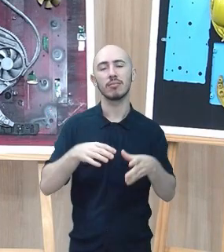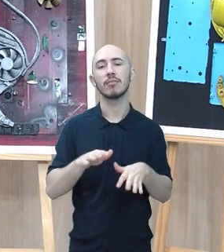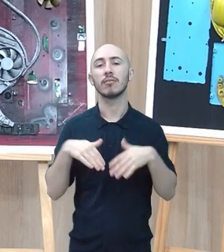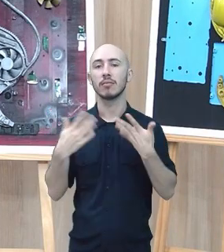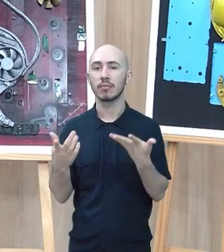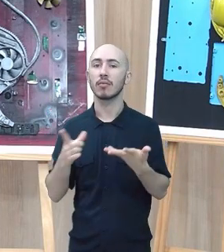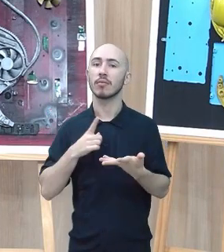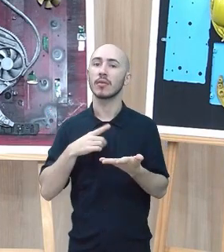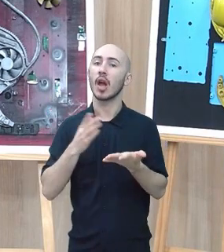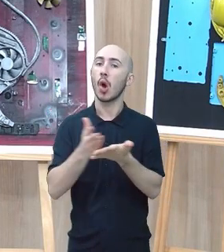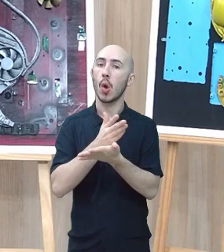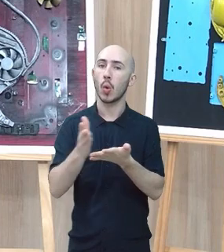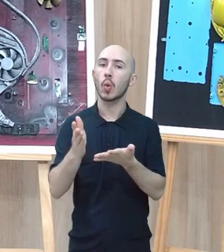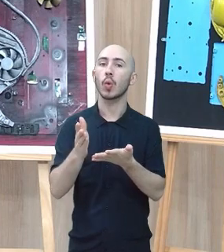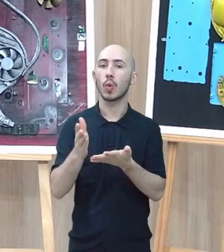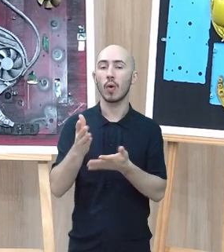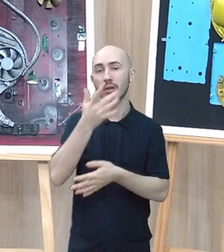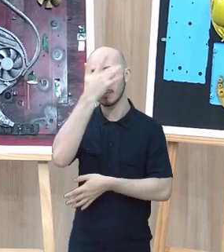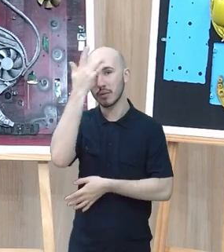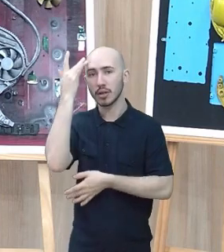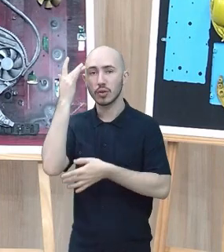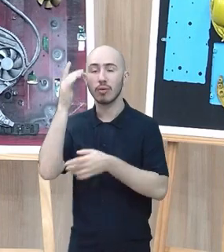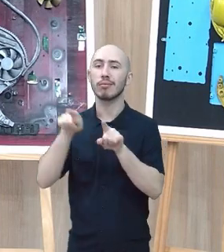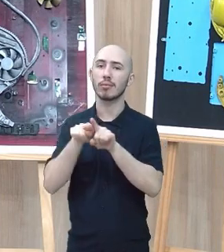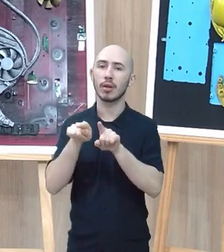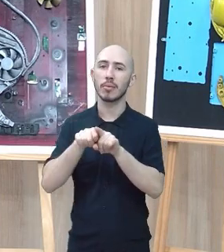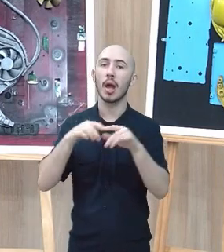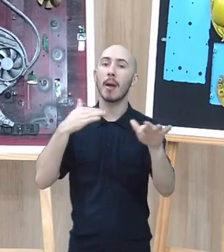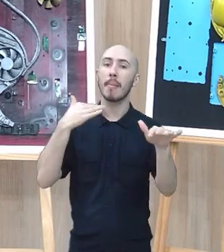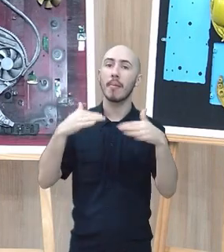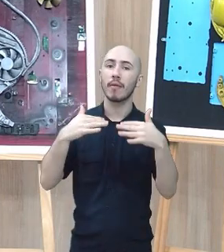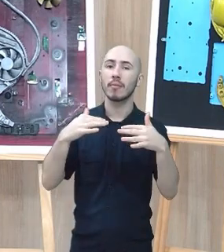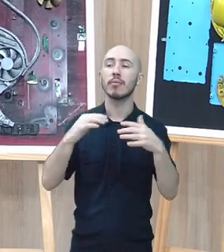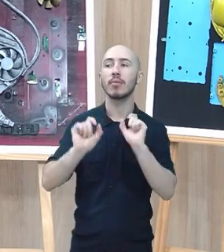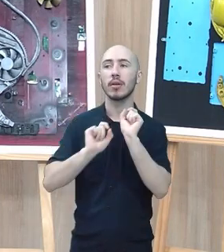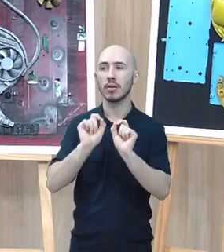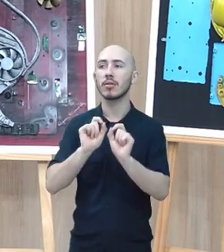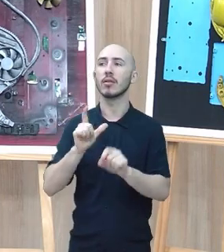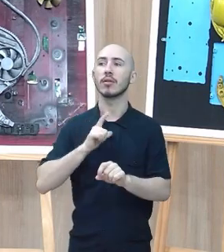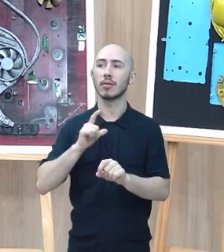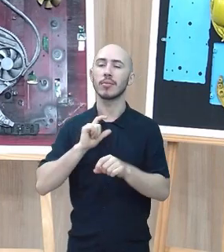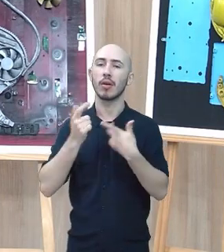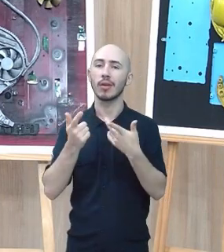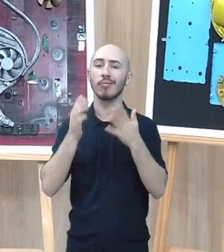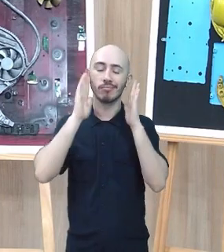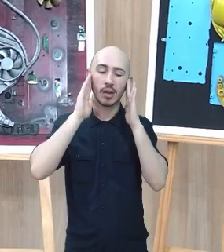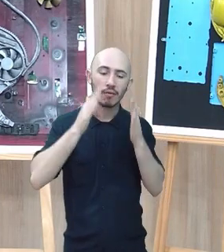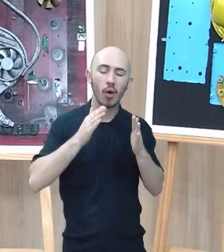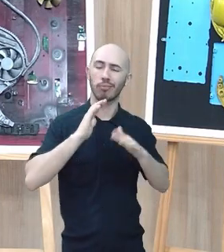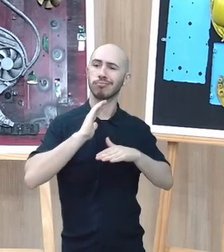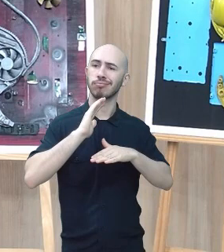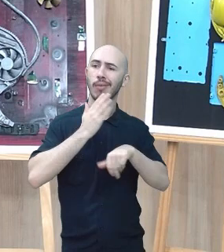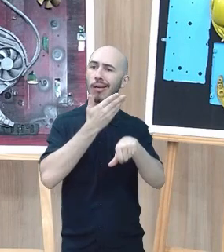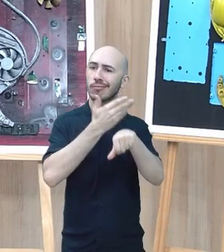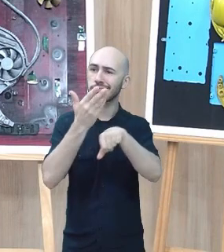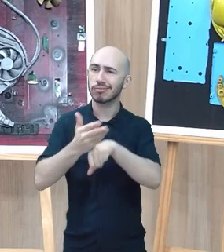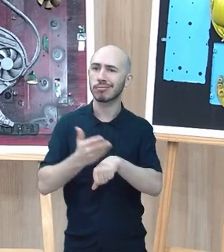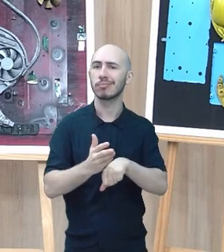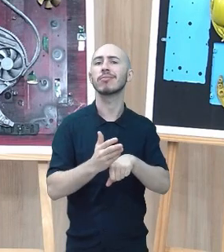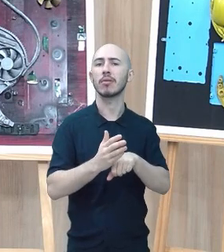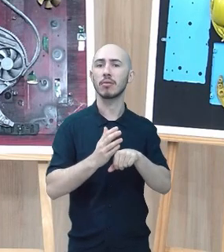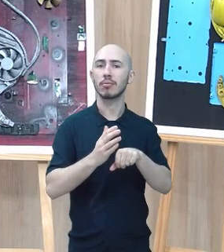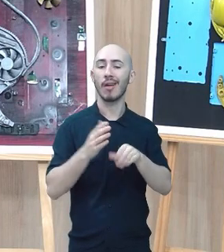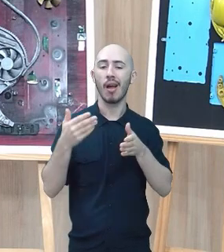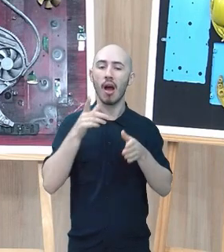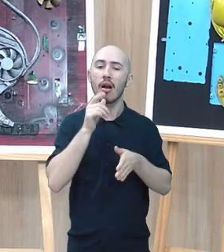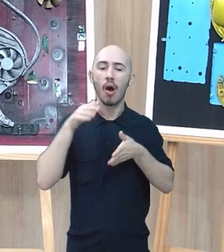tem algumas pessoas, né, movimentos que se mobilizam, né, para limpar o